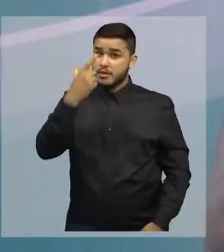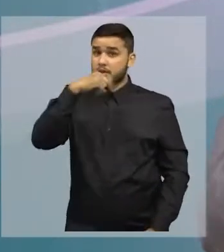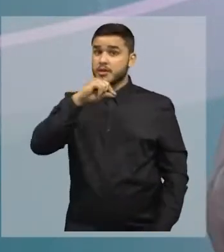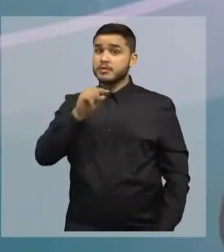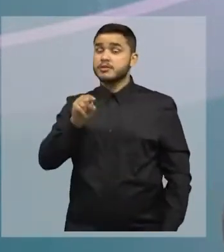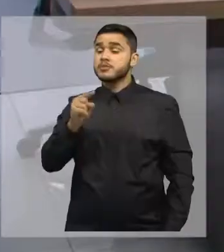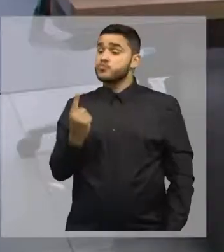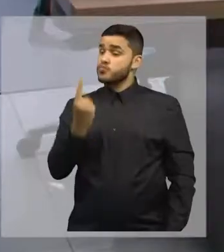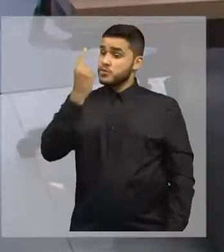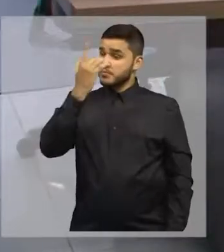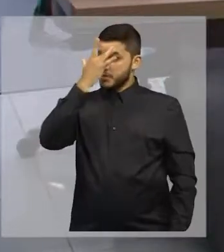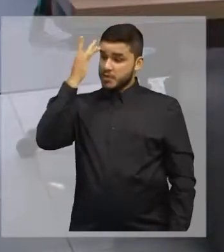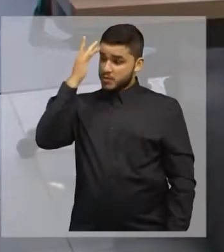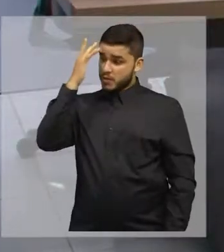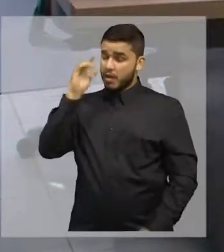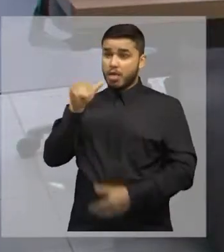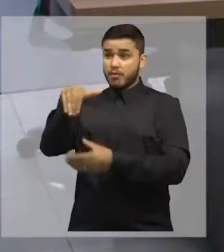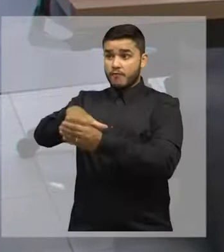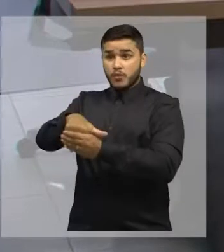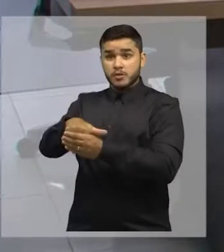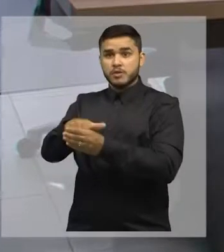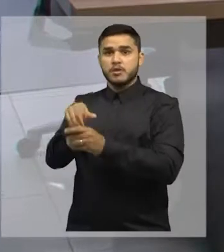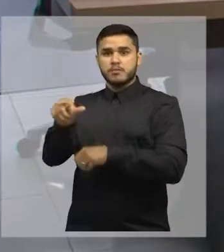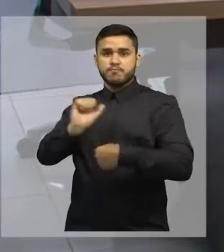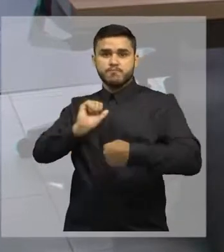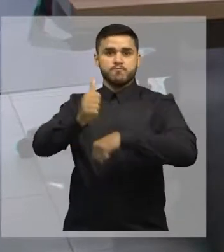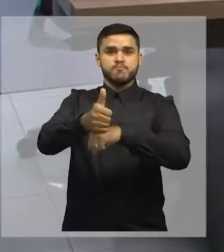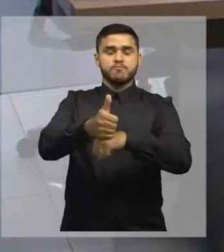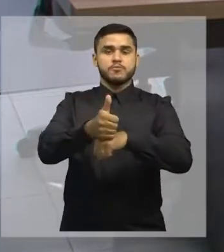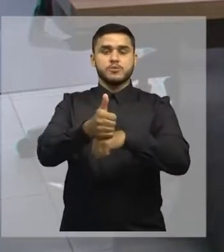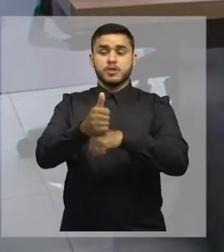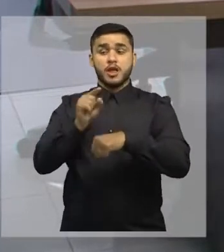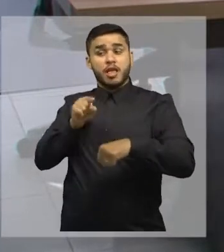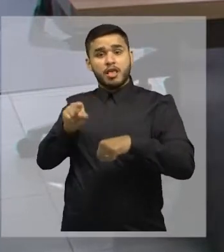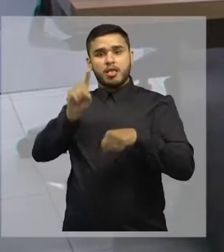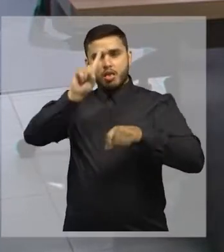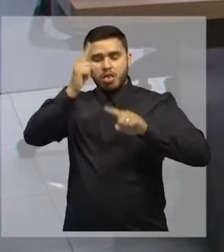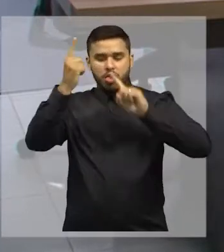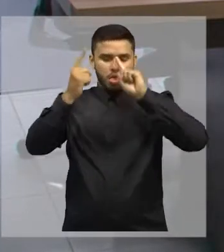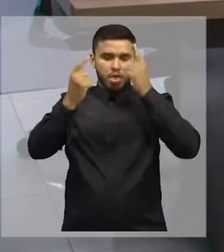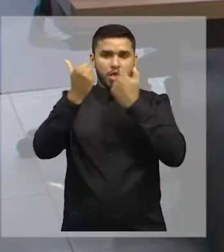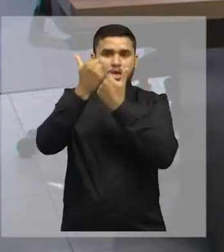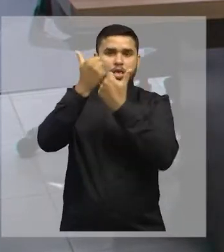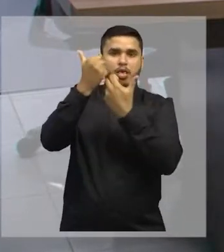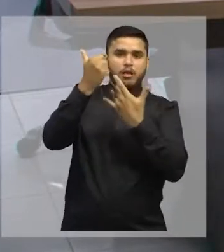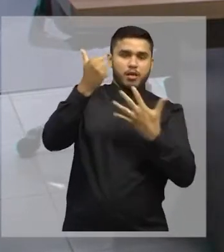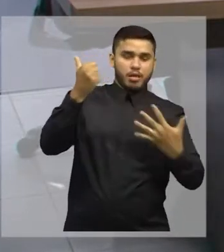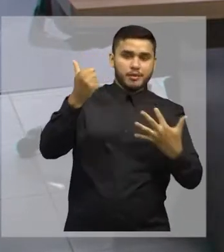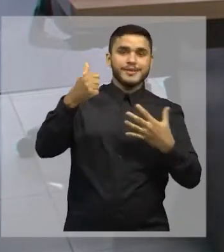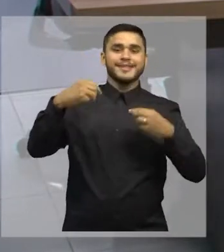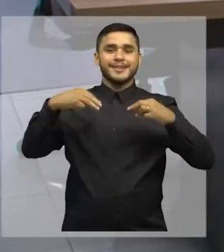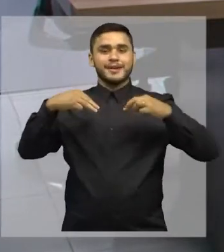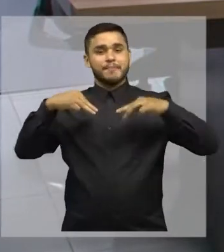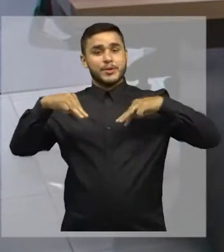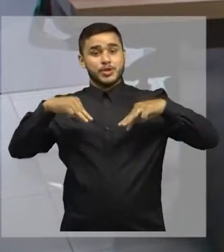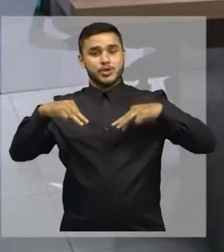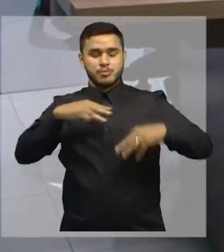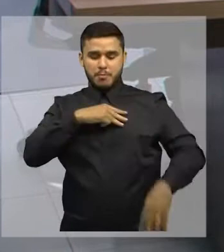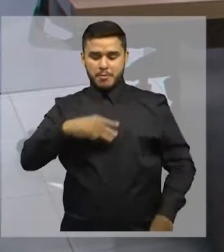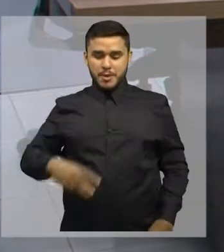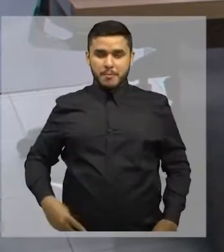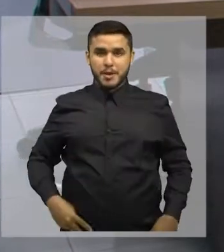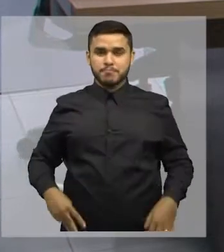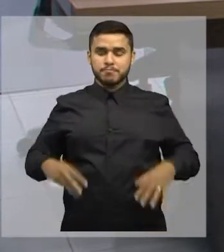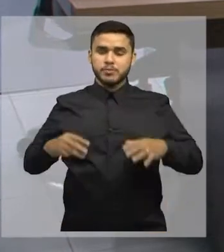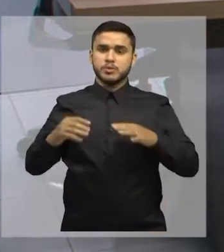que os projetos de lei do Executivo vão ser votados lá e tem que ter maioria. A maioria, no mínimo, maioria simples. Então, a necessidade de ter